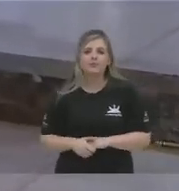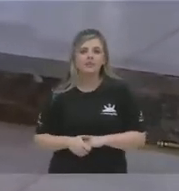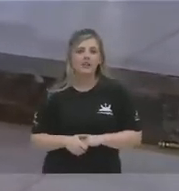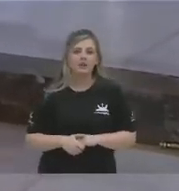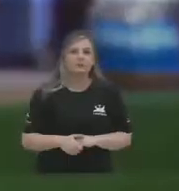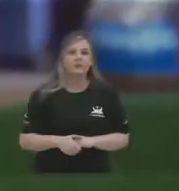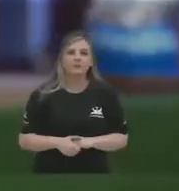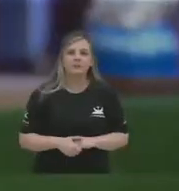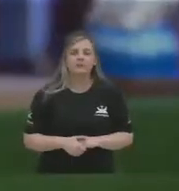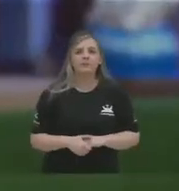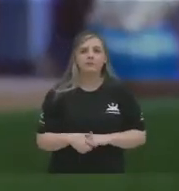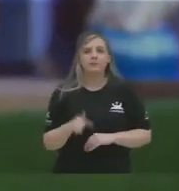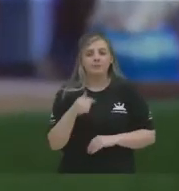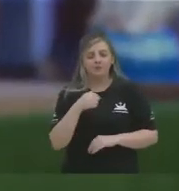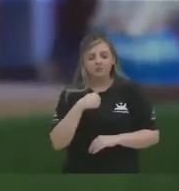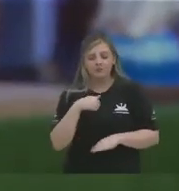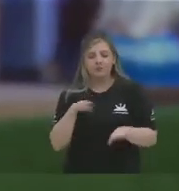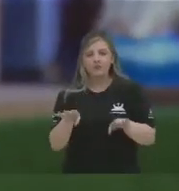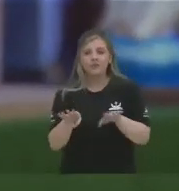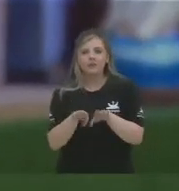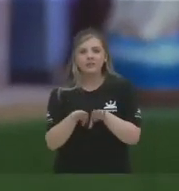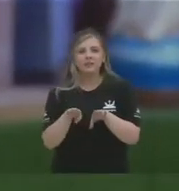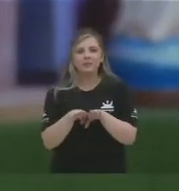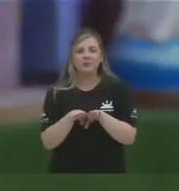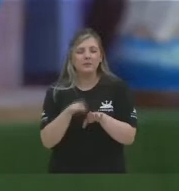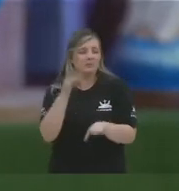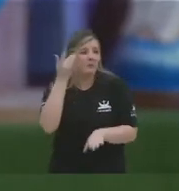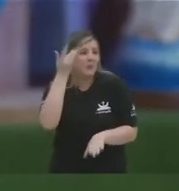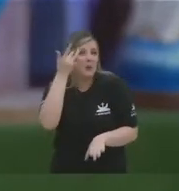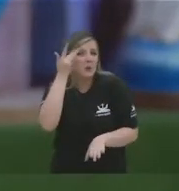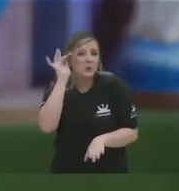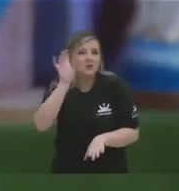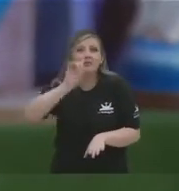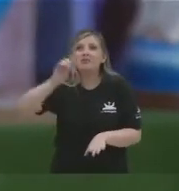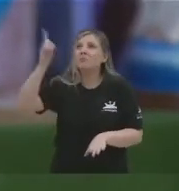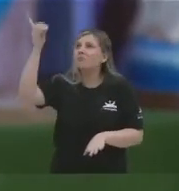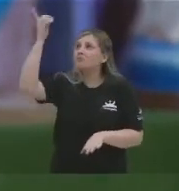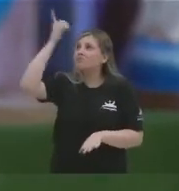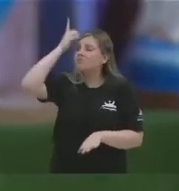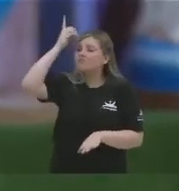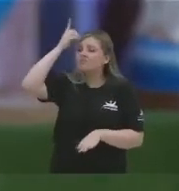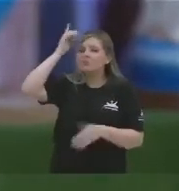E eu também não sei o dom de Deus,